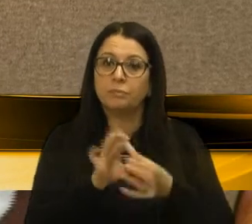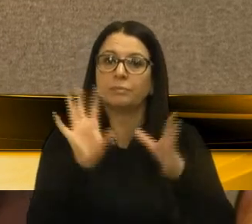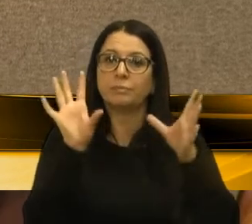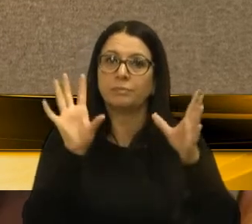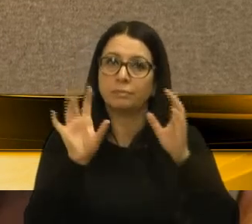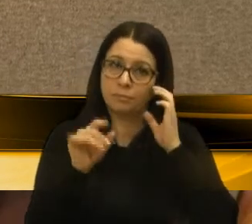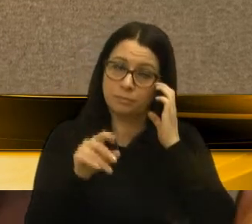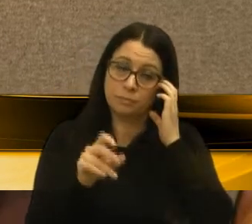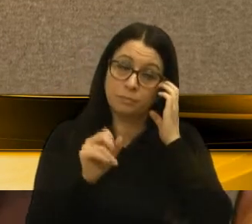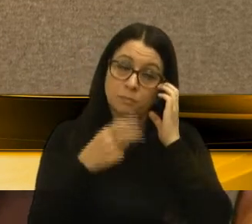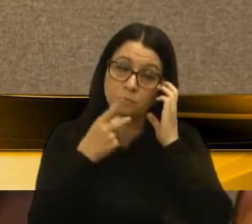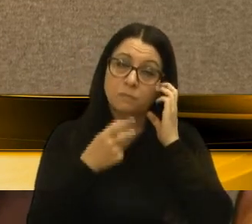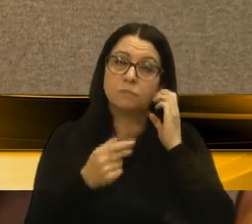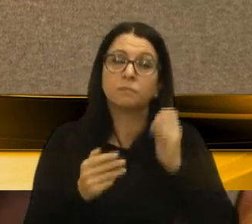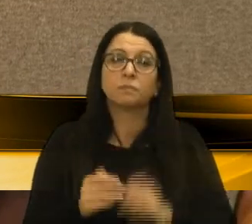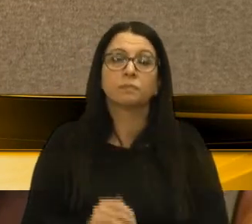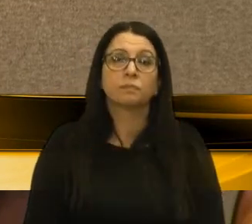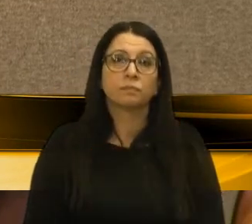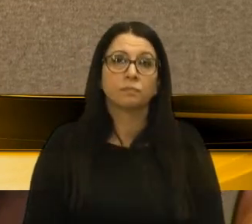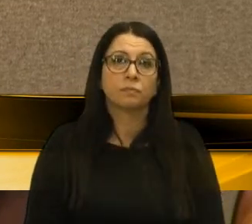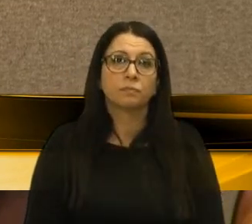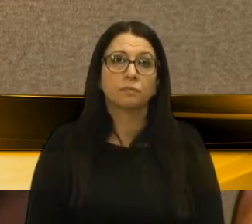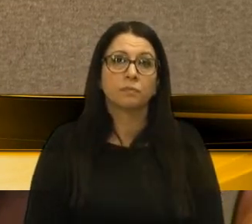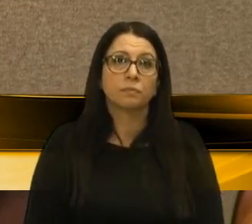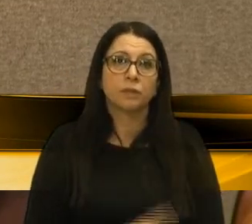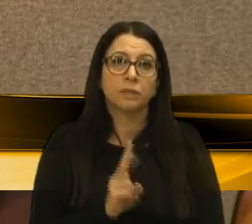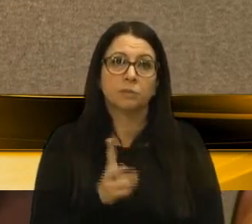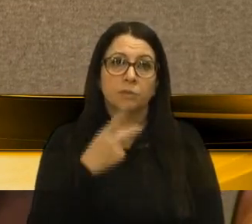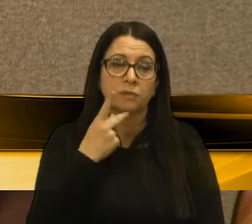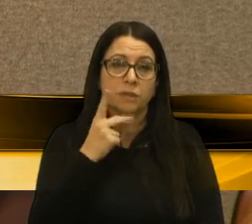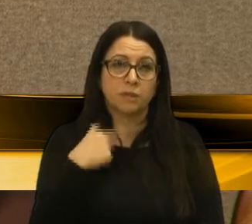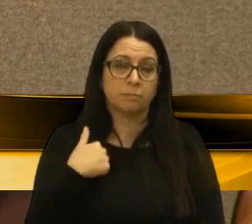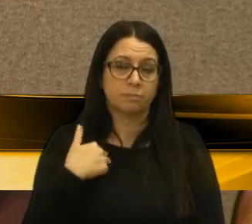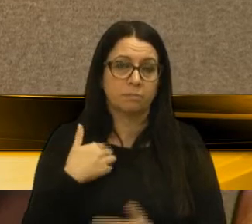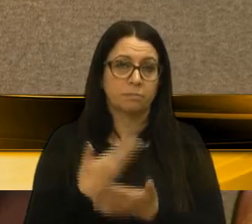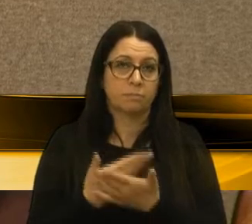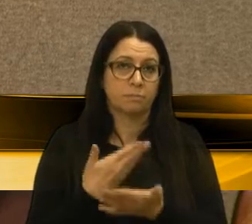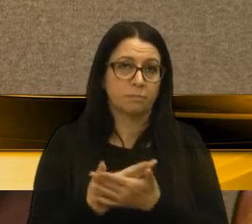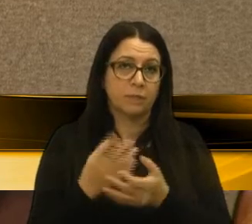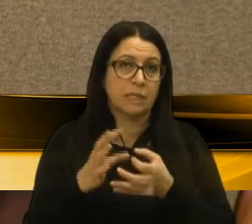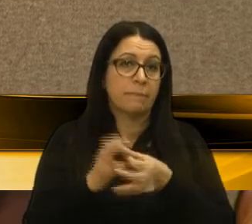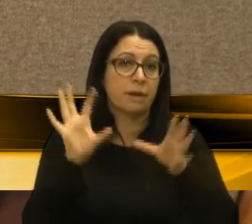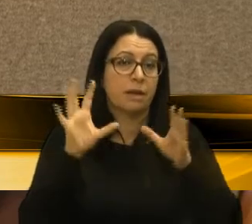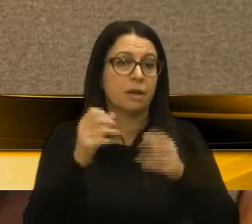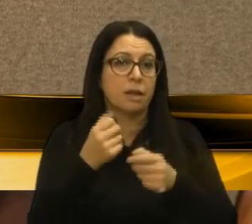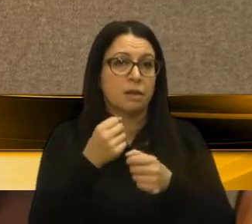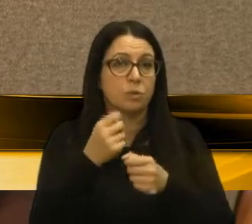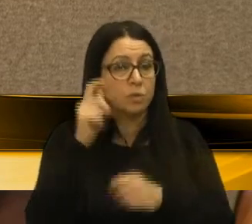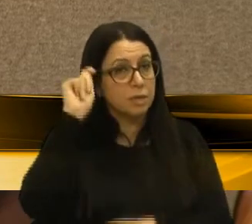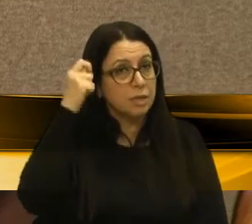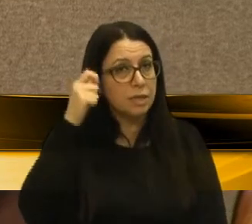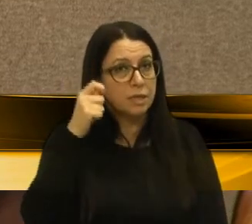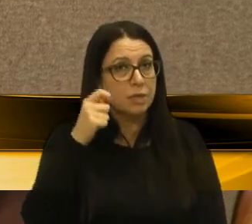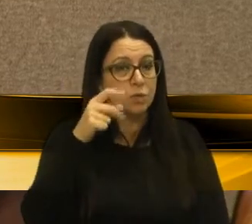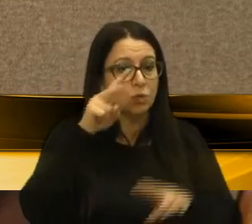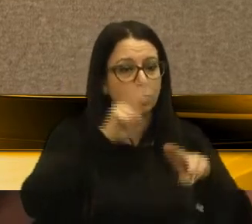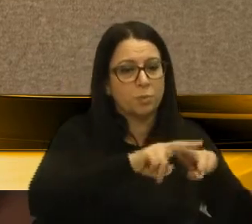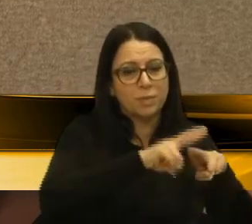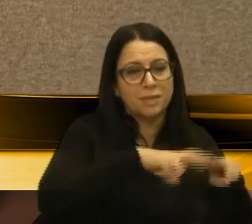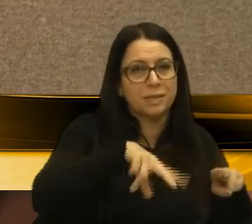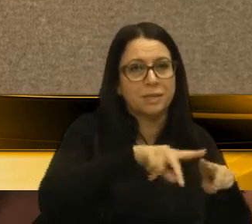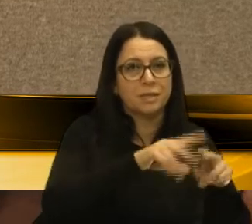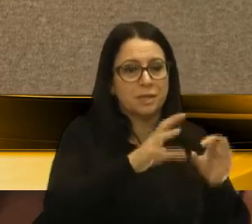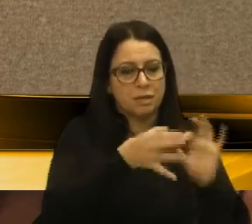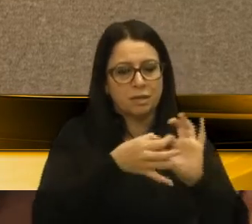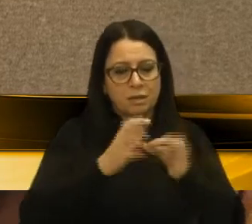assim pudermos dizer, porque eu sempre disse nas minhas aulas, libertaram os negros das senzalas e os